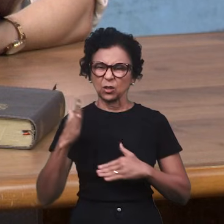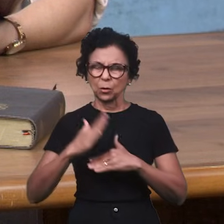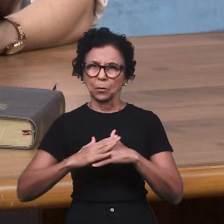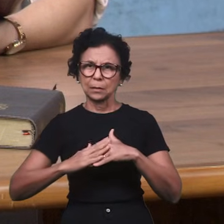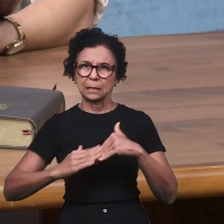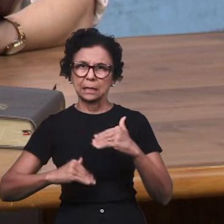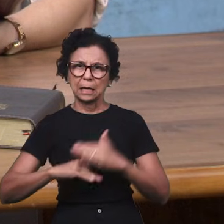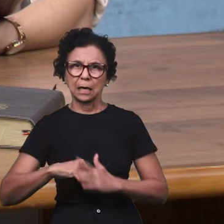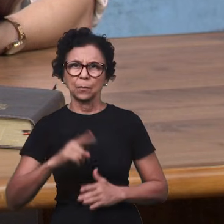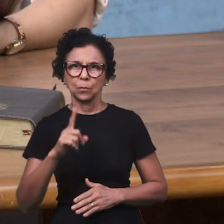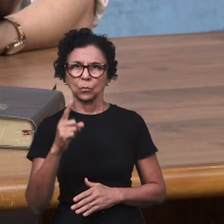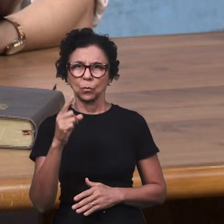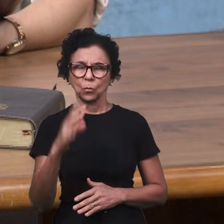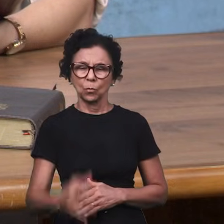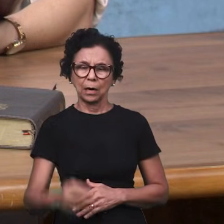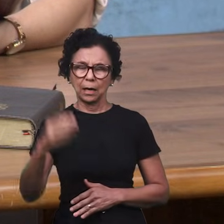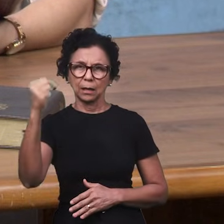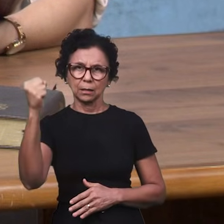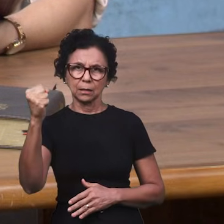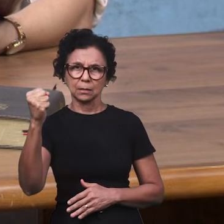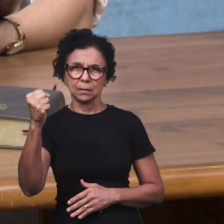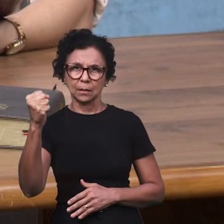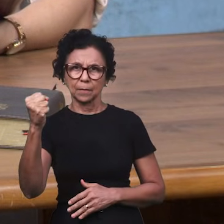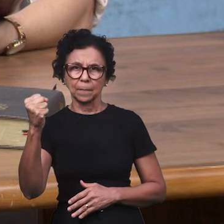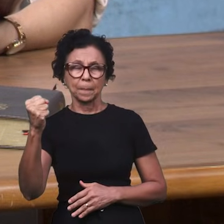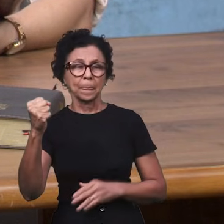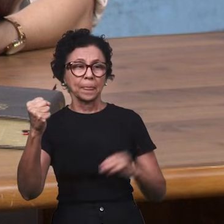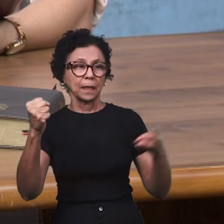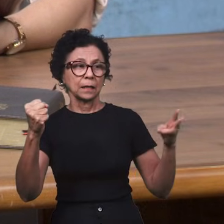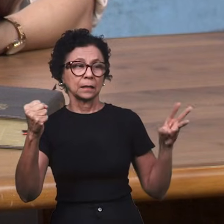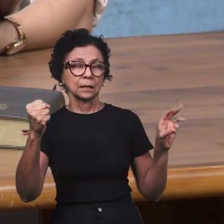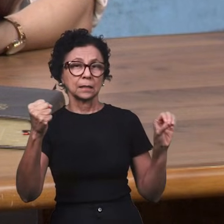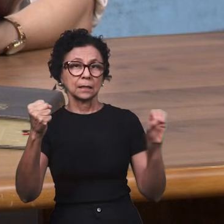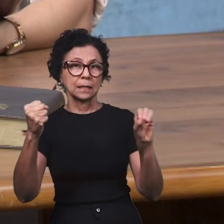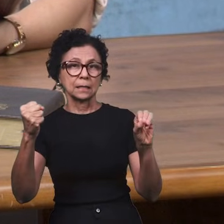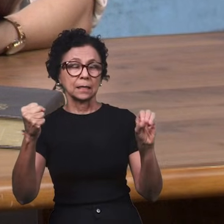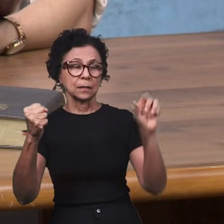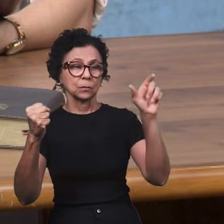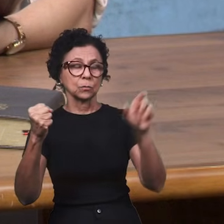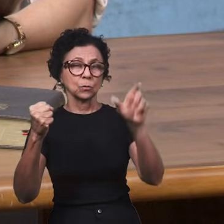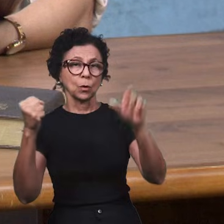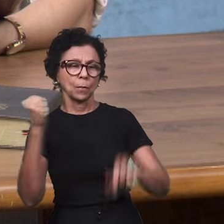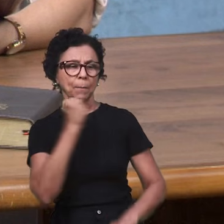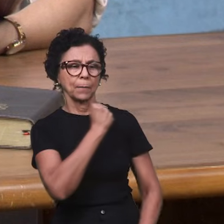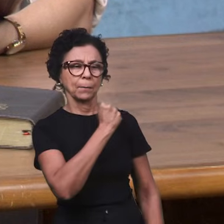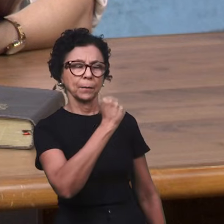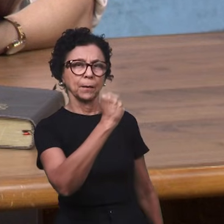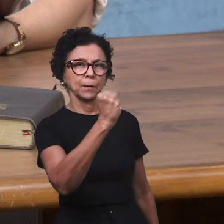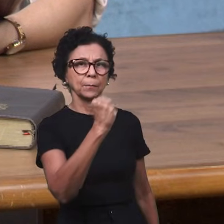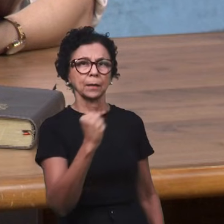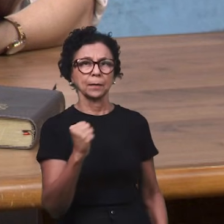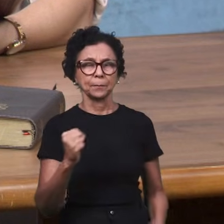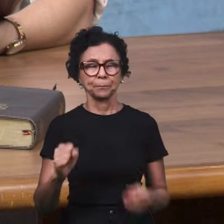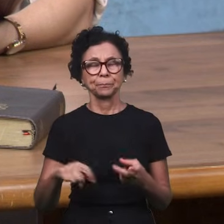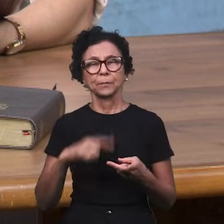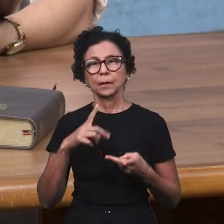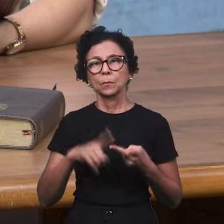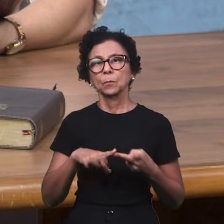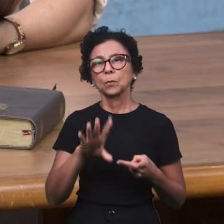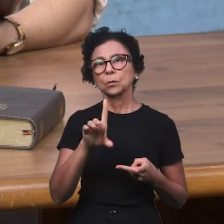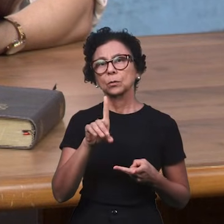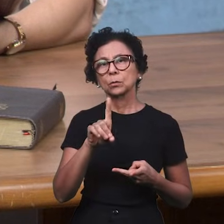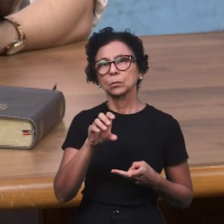vez os matou. E depois dele, Eleazar, filho de Dodó, o Aoíta.